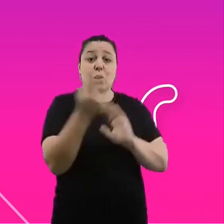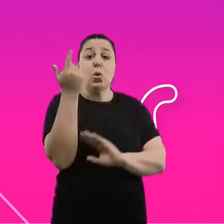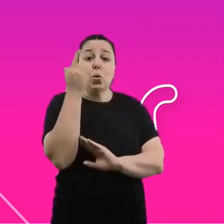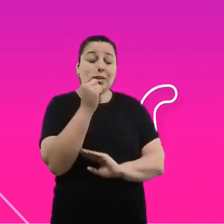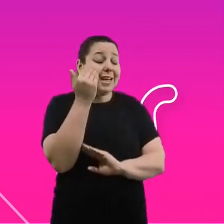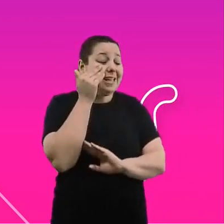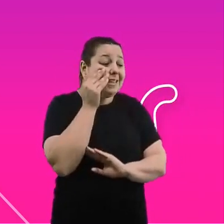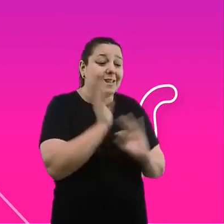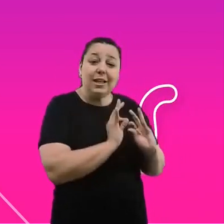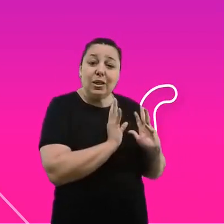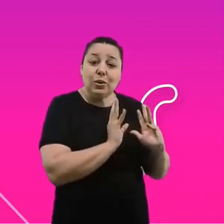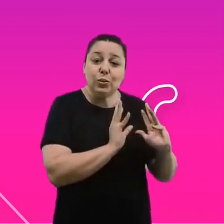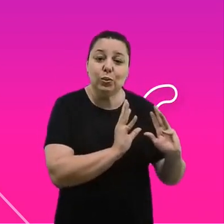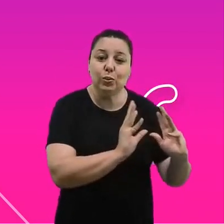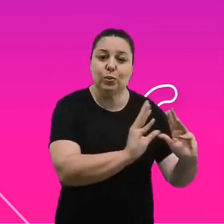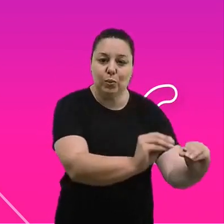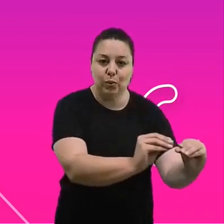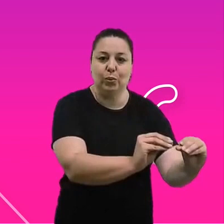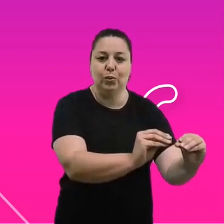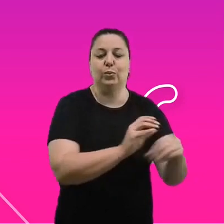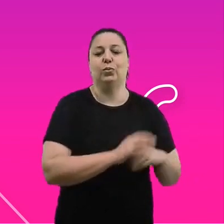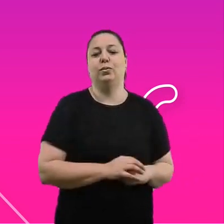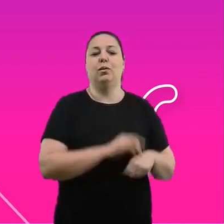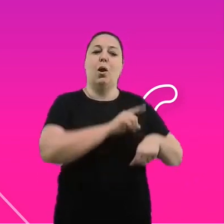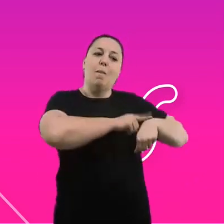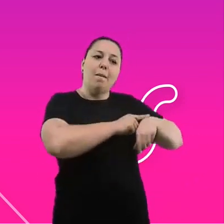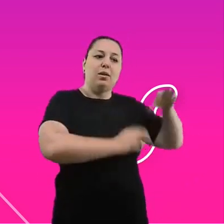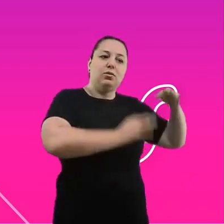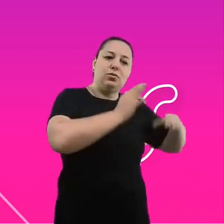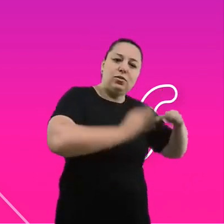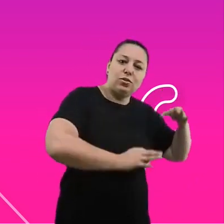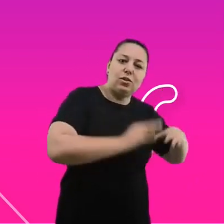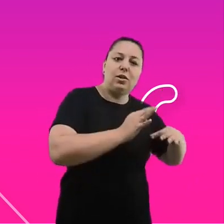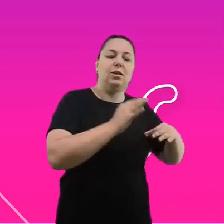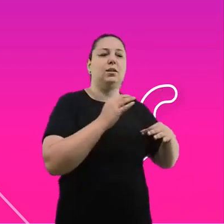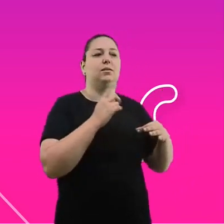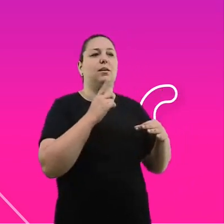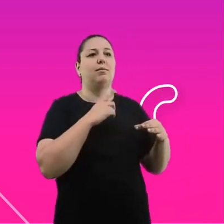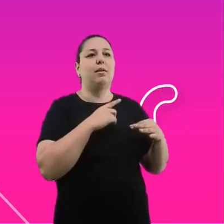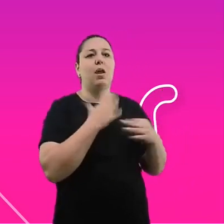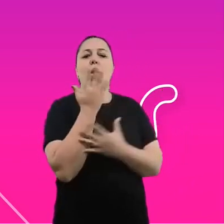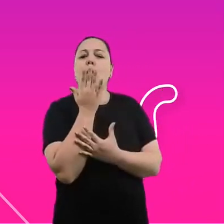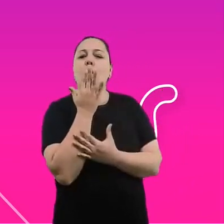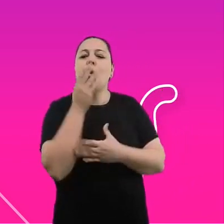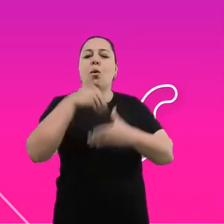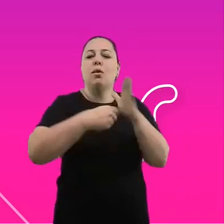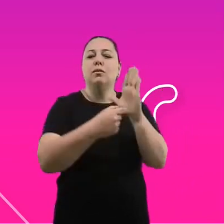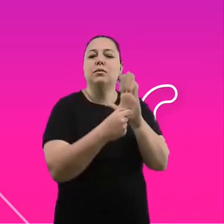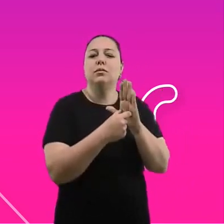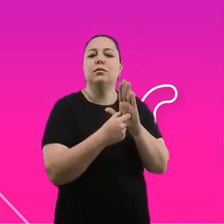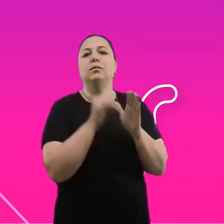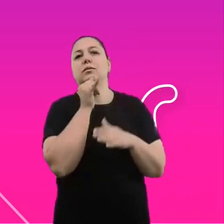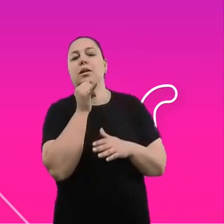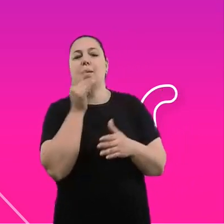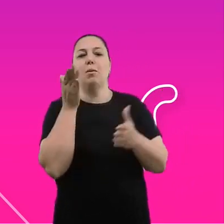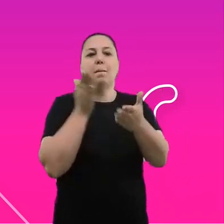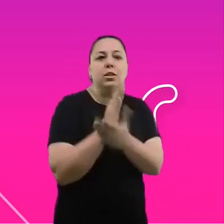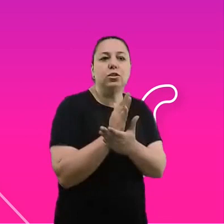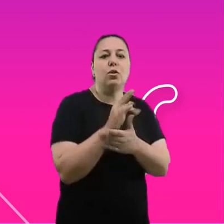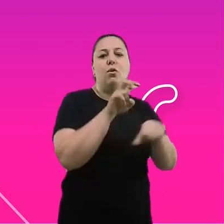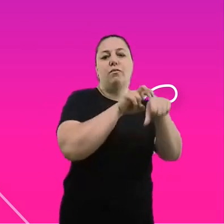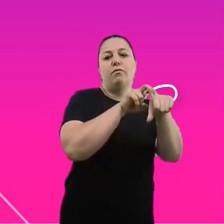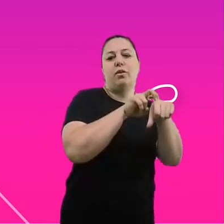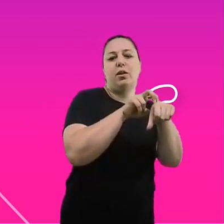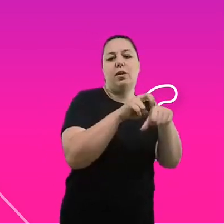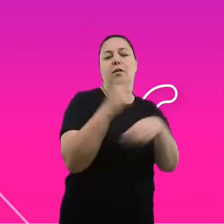porque o juiz procedeu aquele ato, e aparece verde no painel, e se ele não procedeu, aparece vermelho no painel, indica